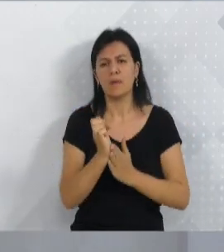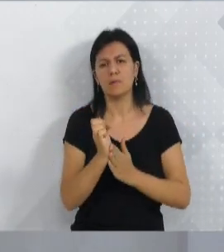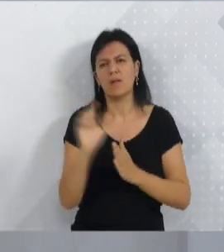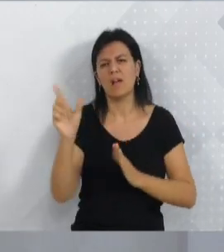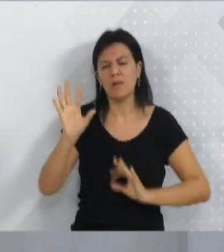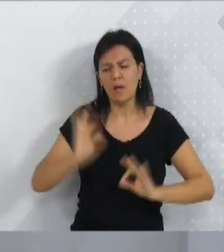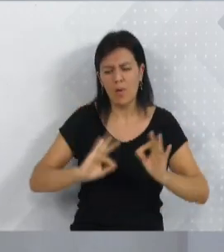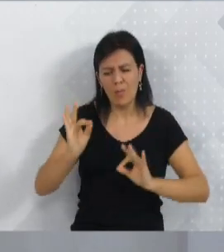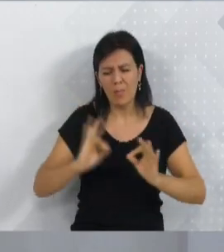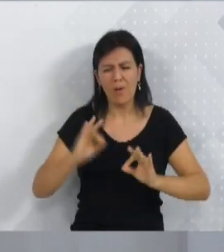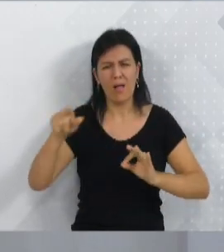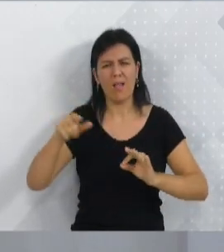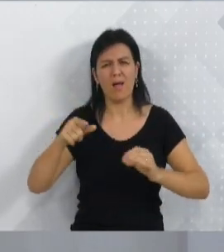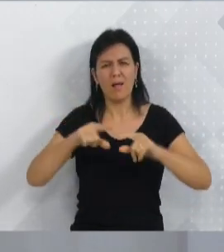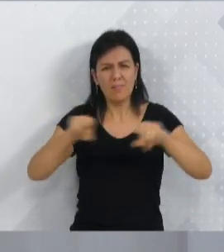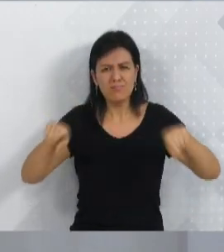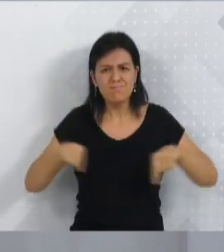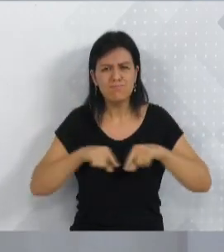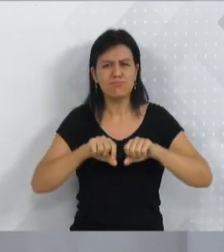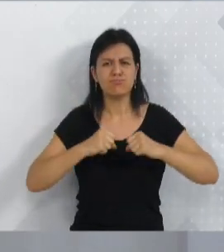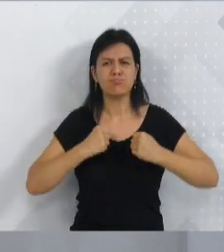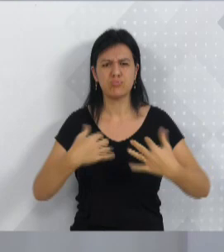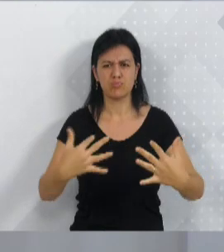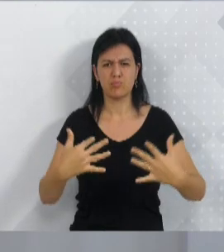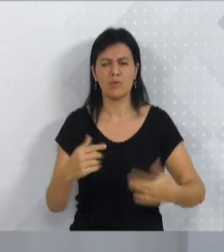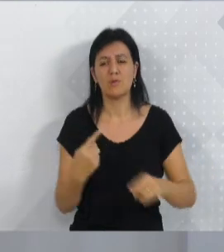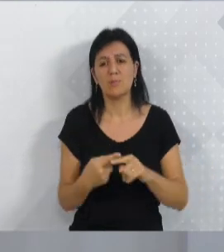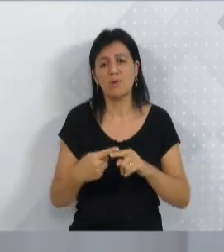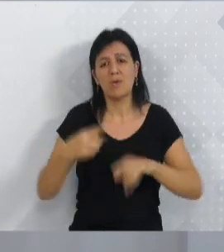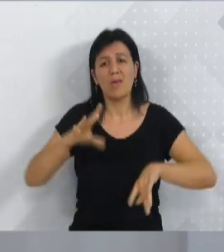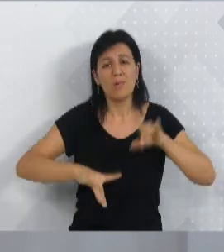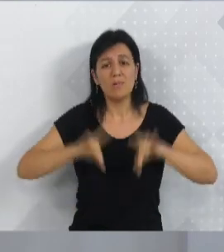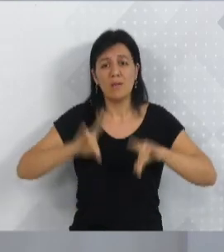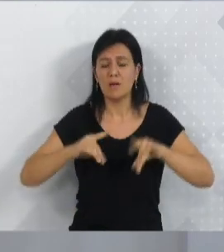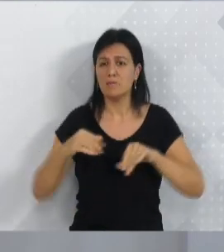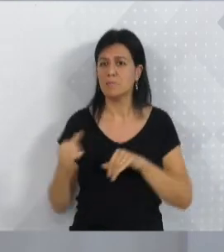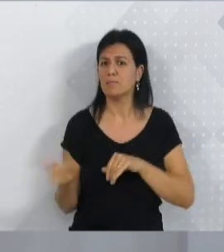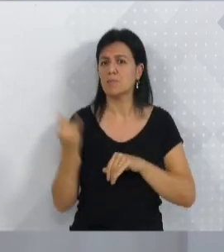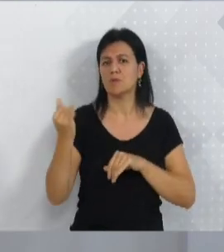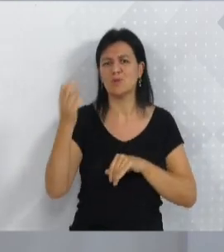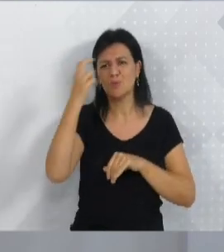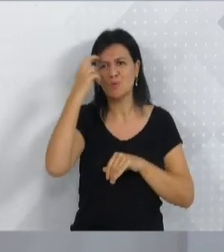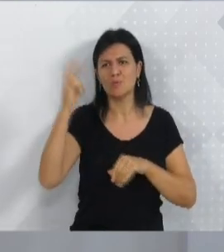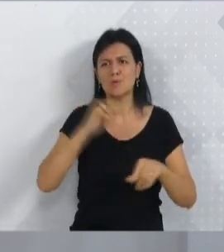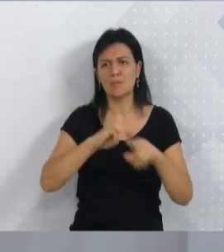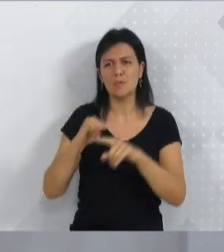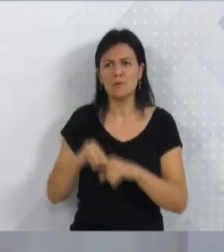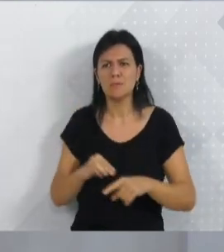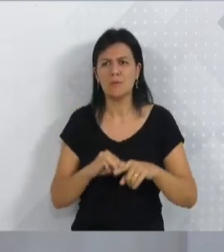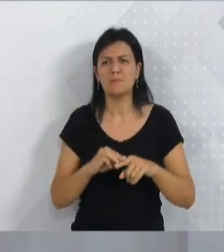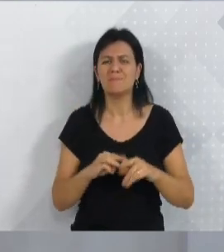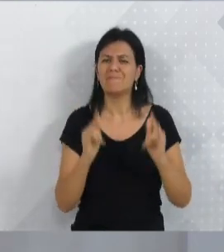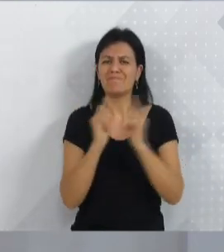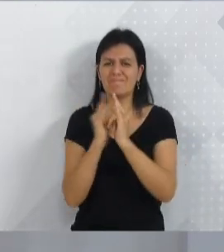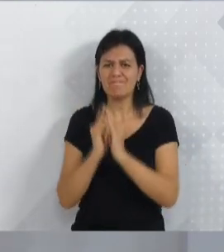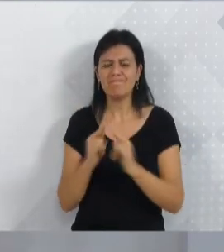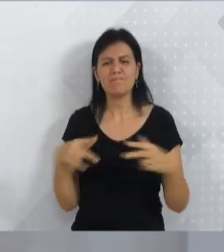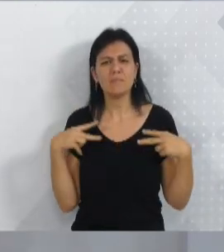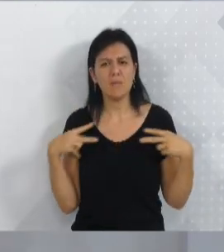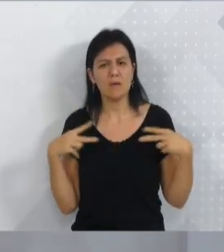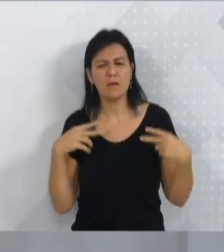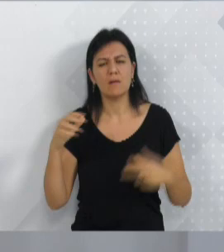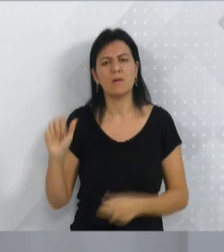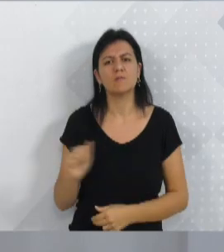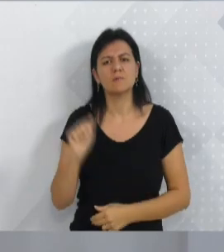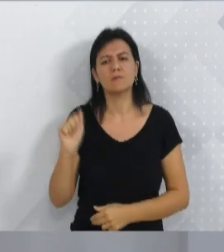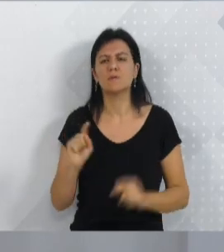detalhe auditório do teatro o teatro é um equipamento fundamental para cultura Municipal é uma é uma instituição privada uma associação